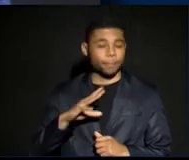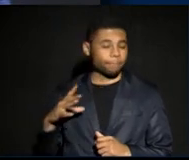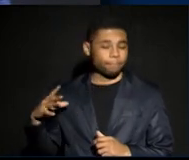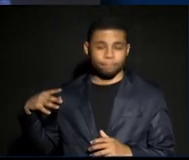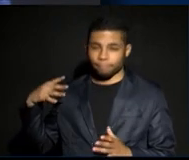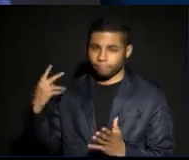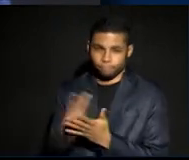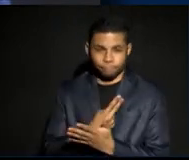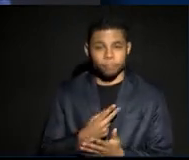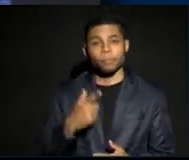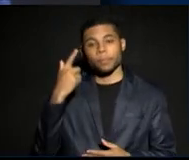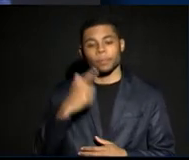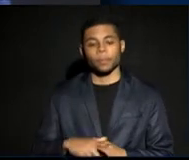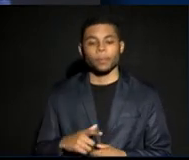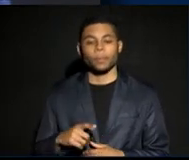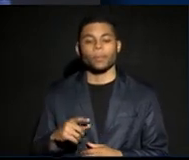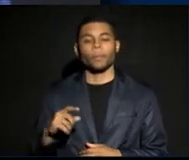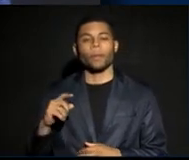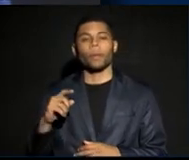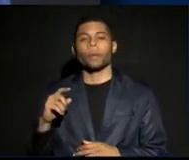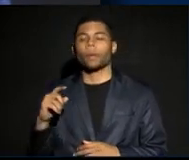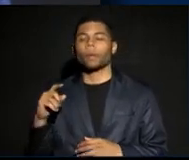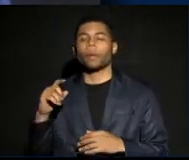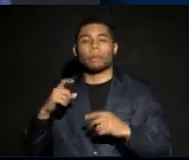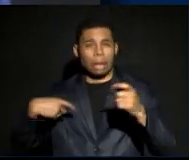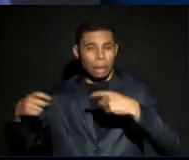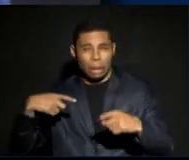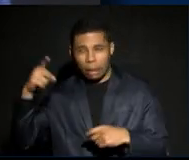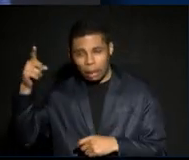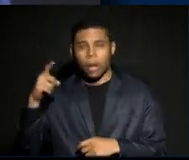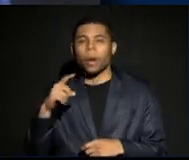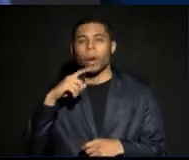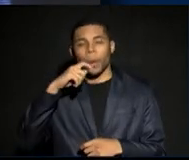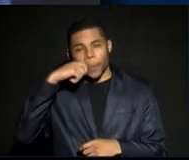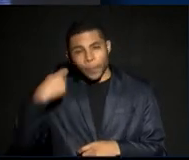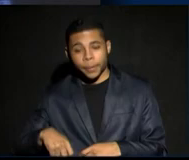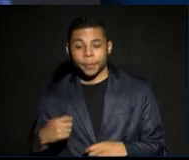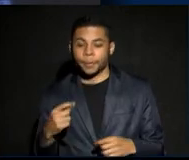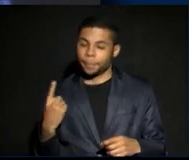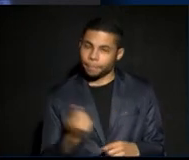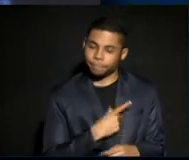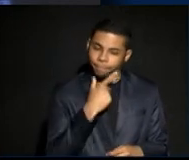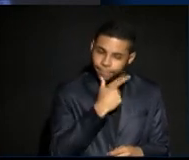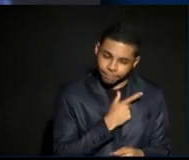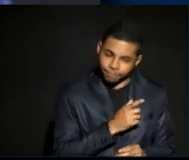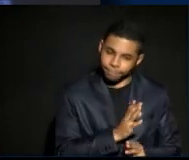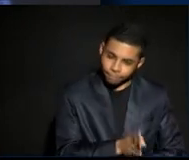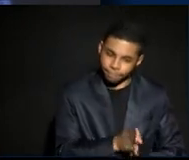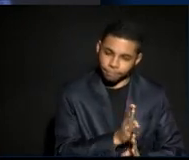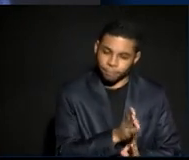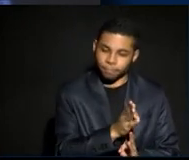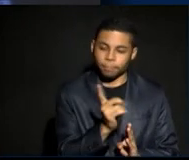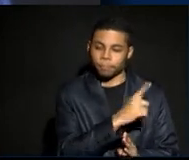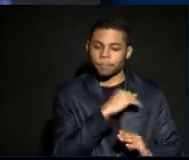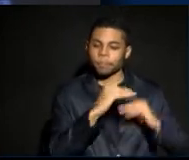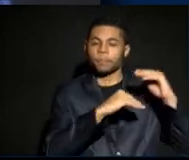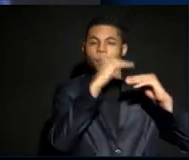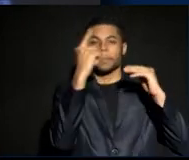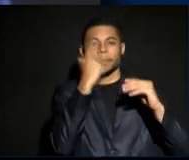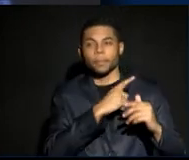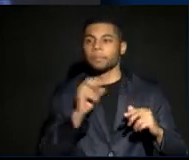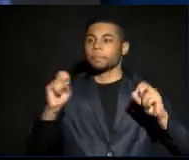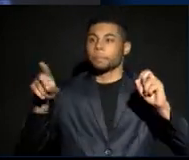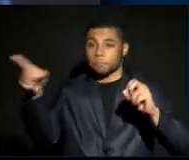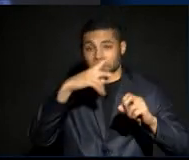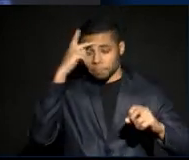já se deparou uma crise e que é uma guerra da Ucrânia e a gente tá saindo do outro lado a gente está crescendo a gente tá gerando